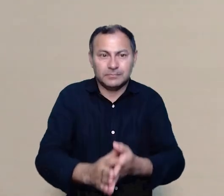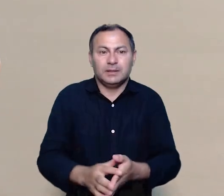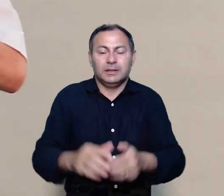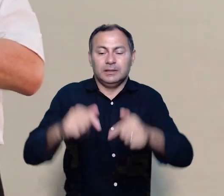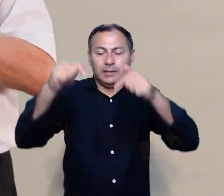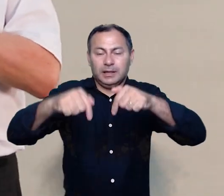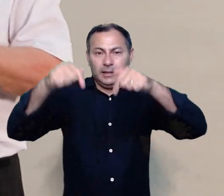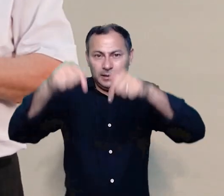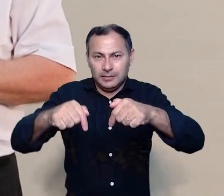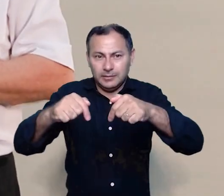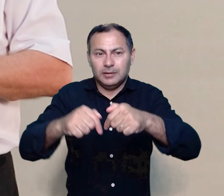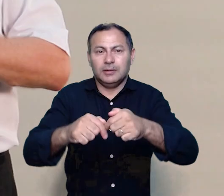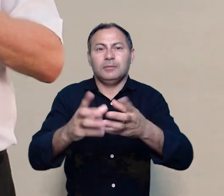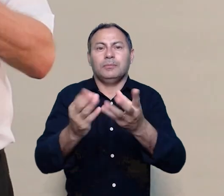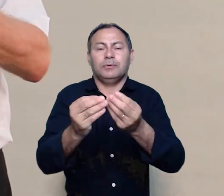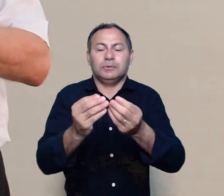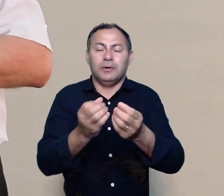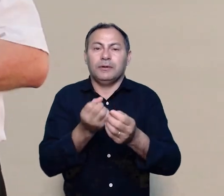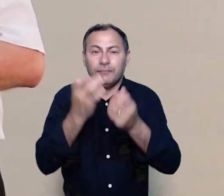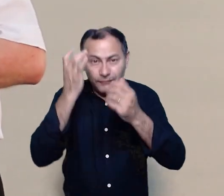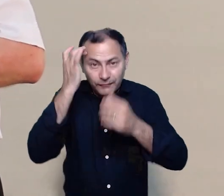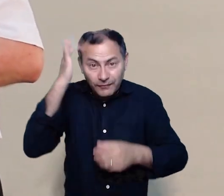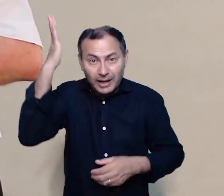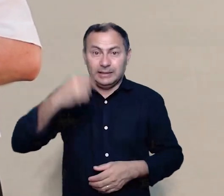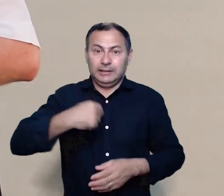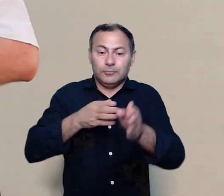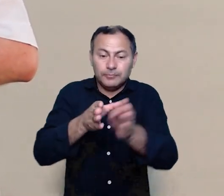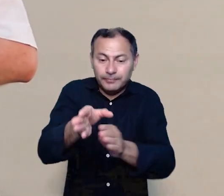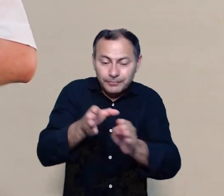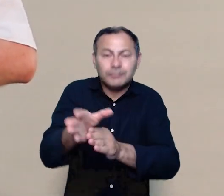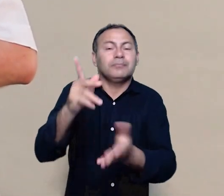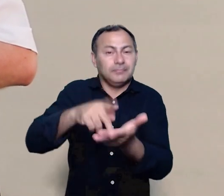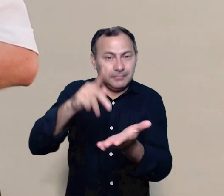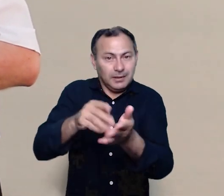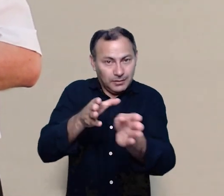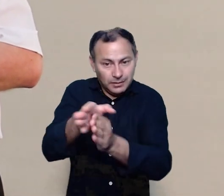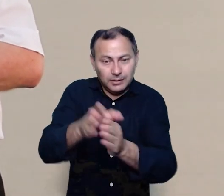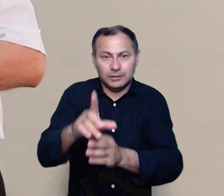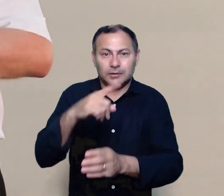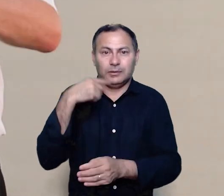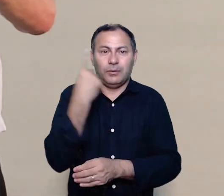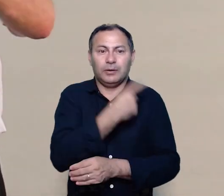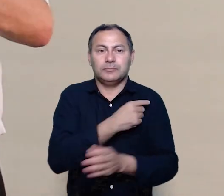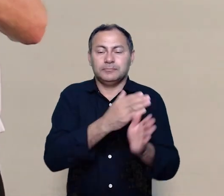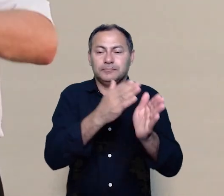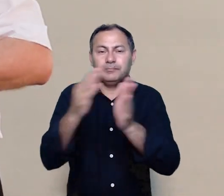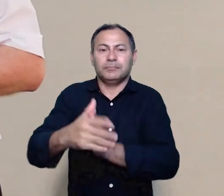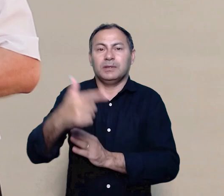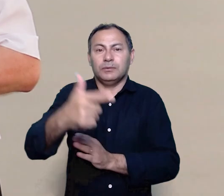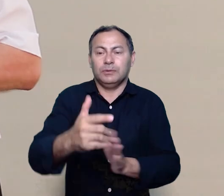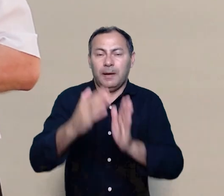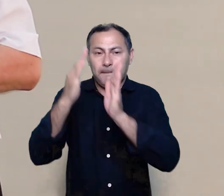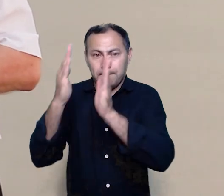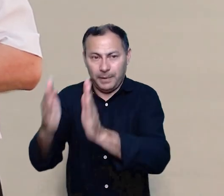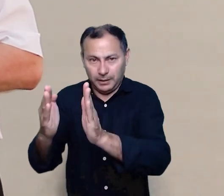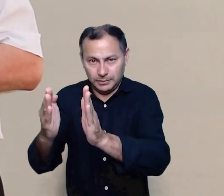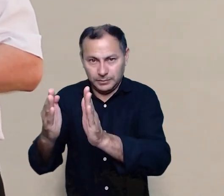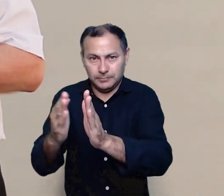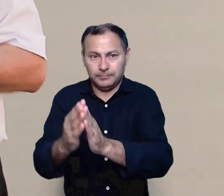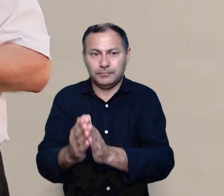explicando, está aqui, muito acessível e eu recomendo vivamente. Nós vamos passar para a